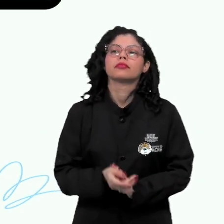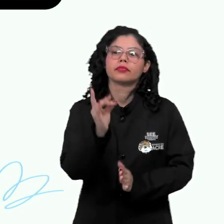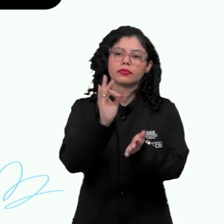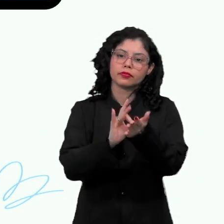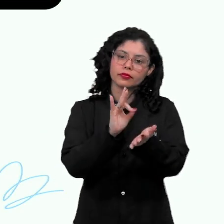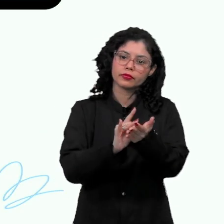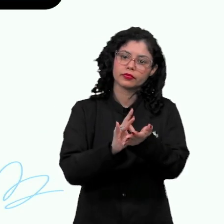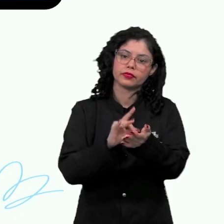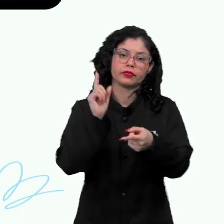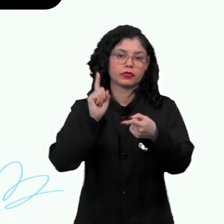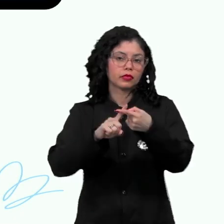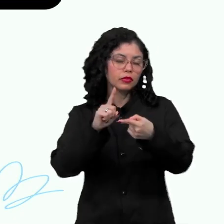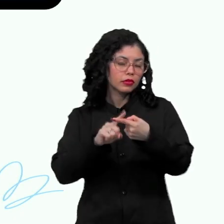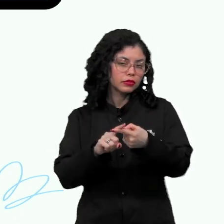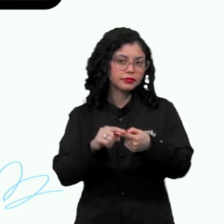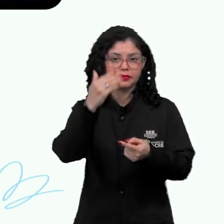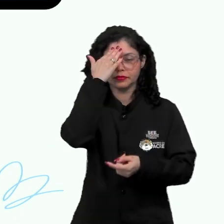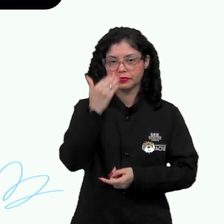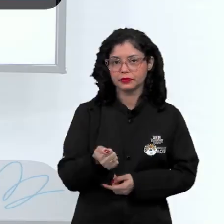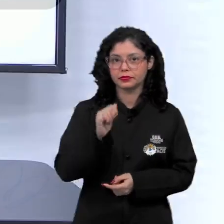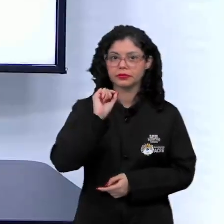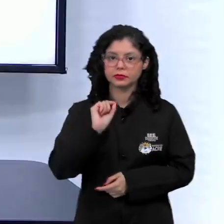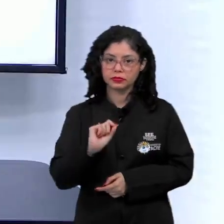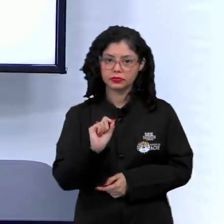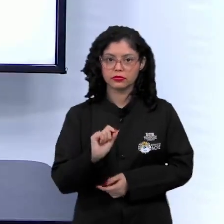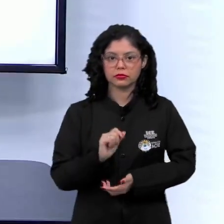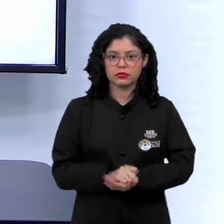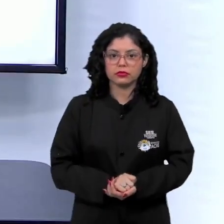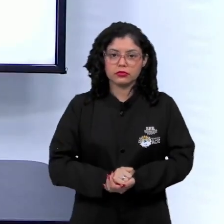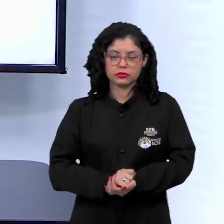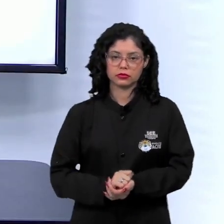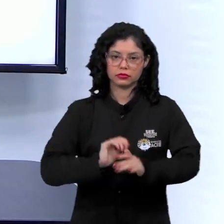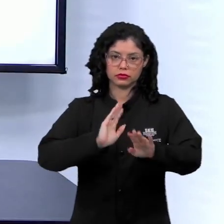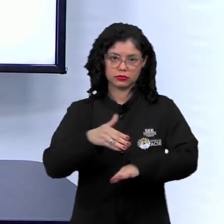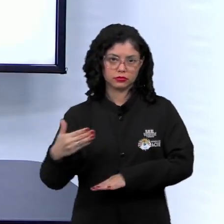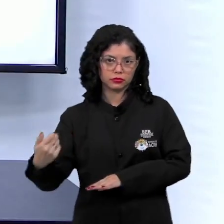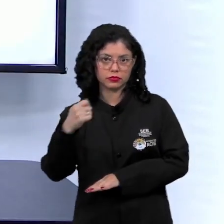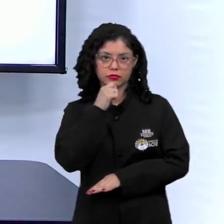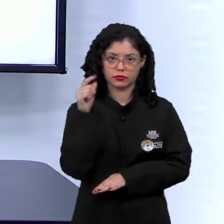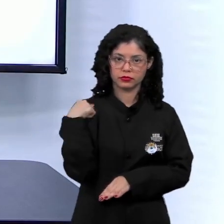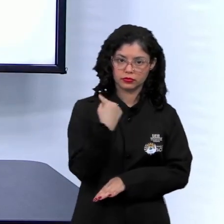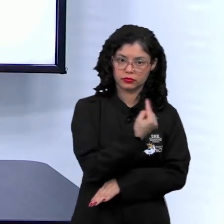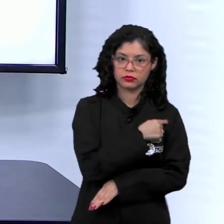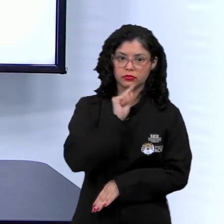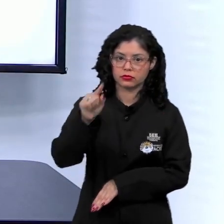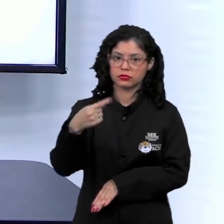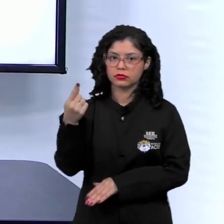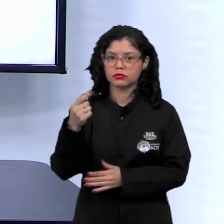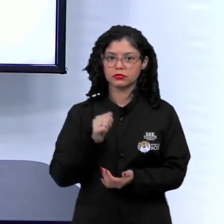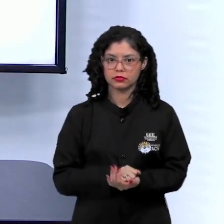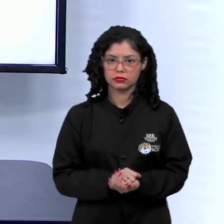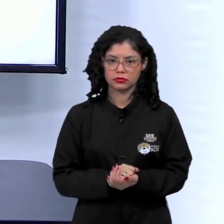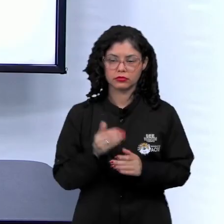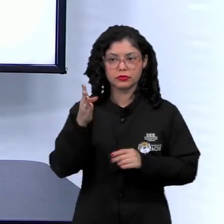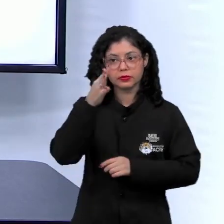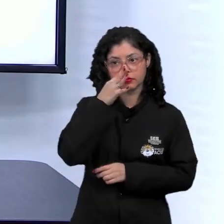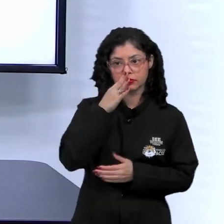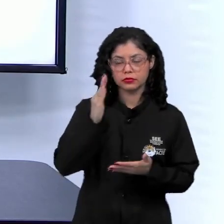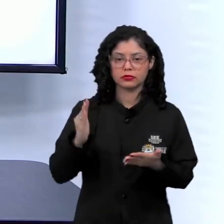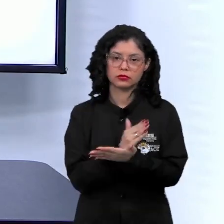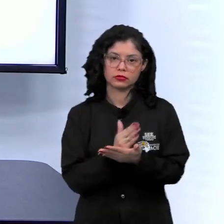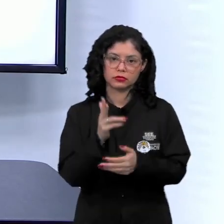é verdadeiro, porque nós sabemos que quando nós estamos lá assistindo